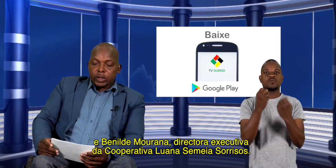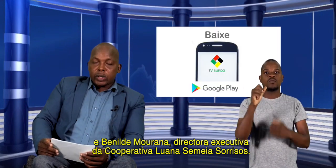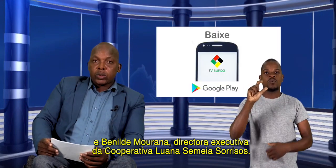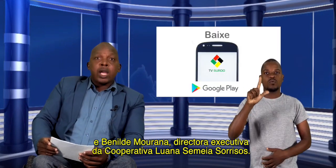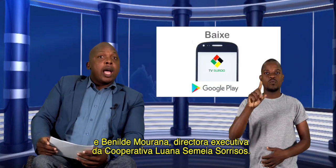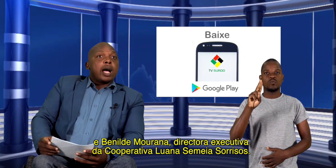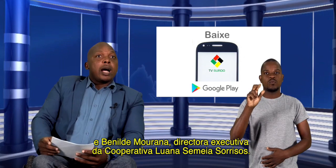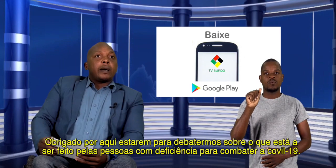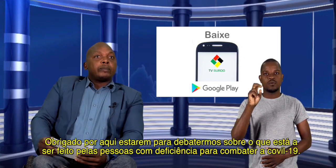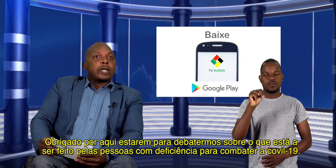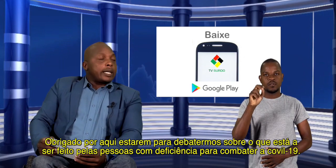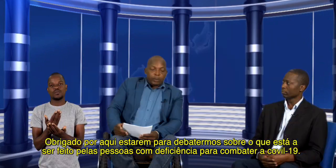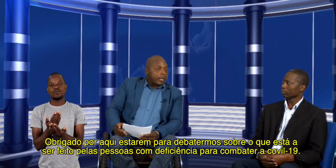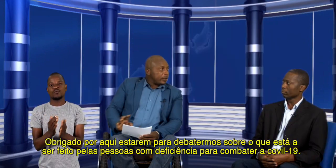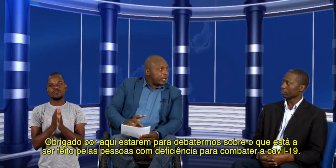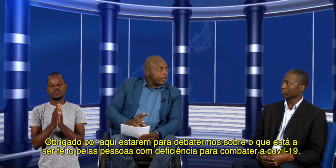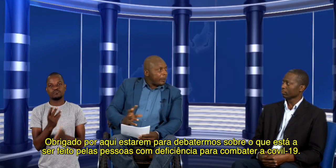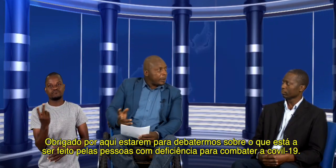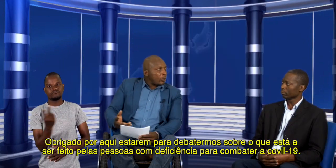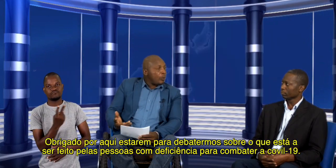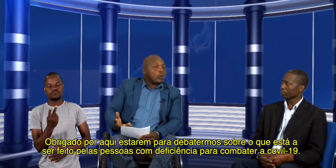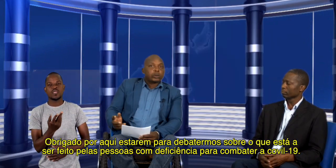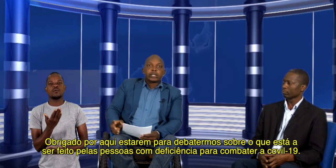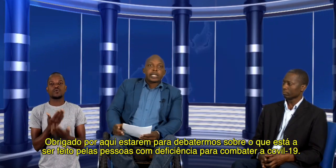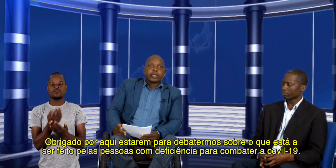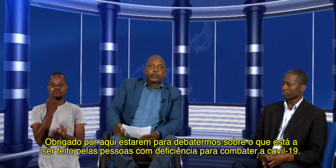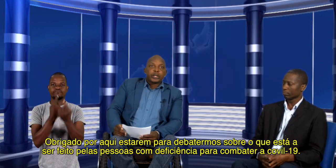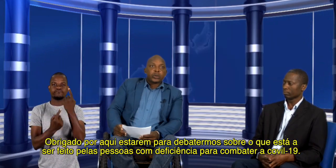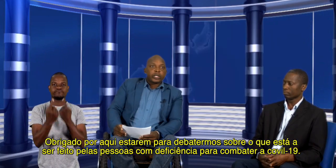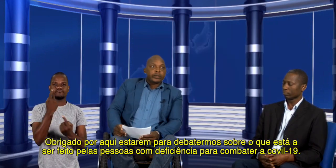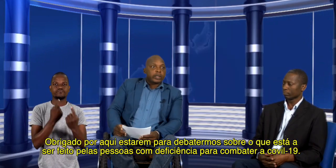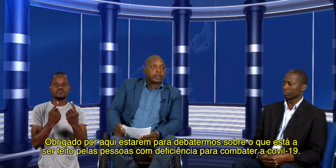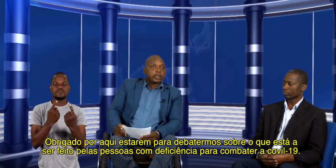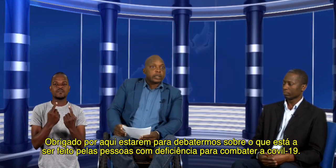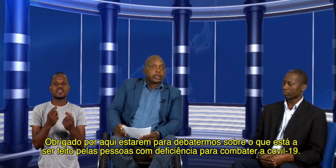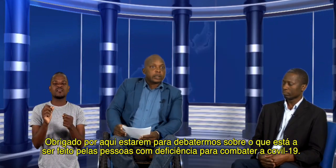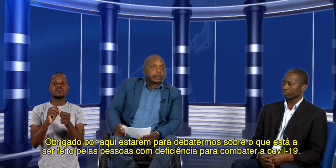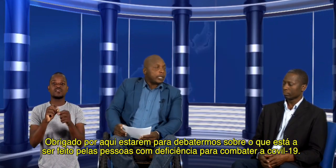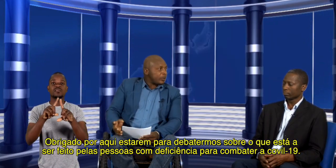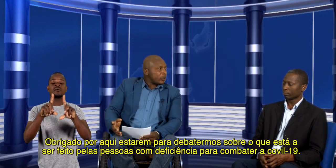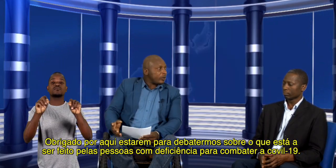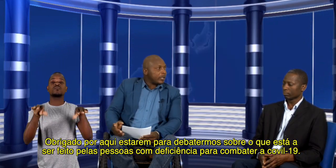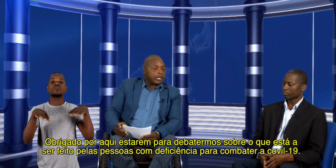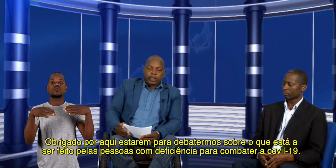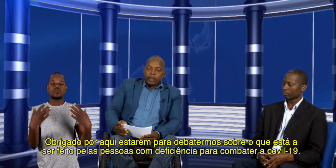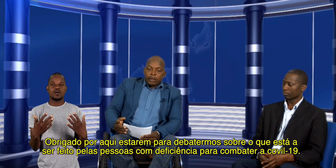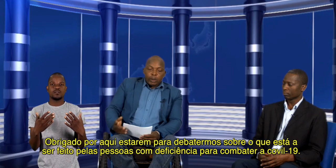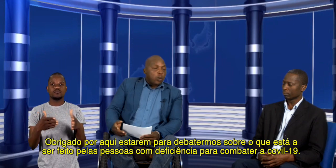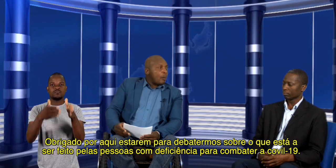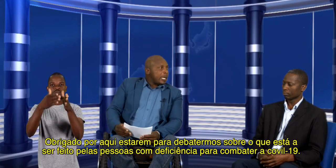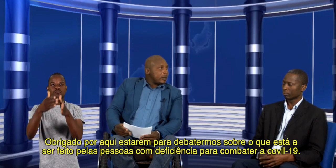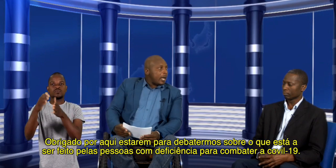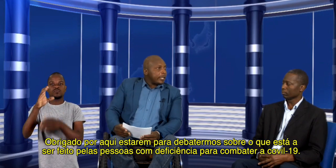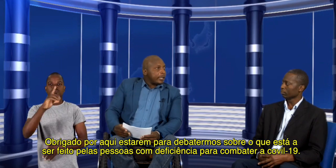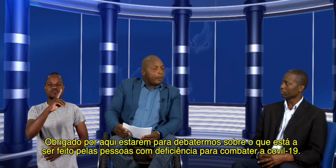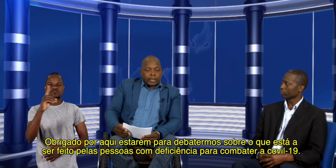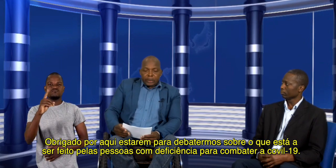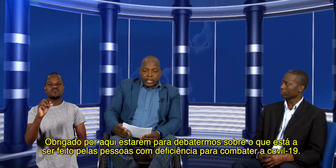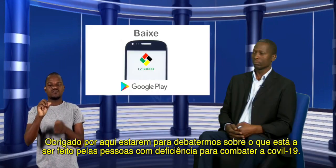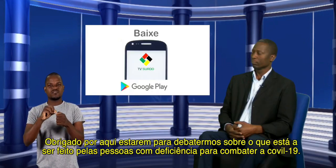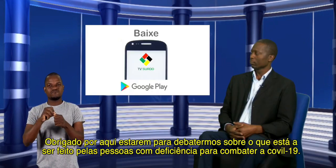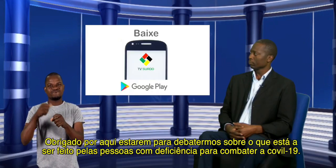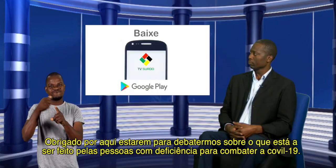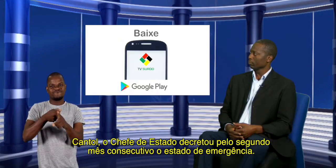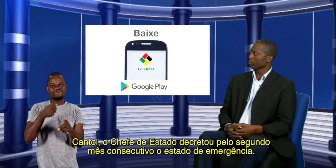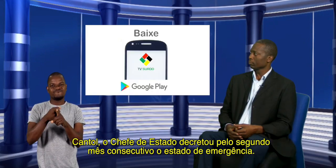C.M. Sorrisos, a gostar de cá no estúdio para debatermos um pouco o que está sendo feito a nível das pessoas com deficiência para o